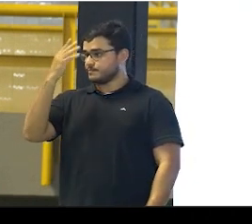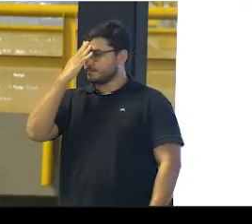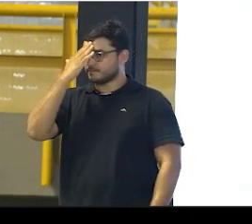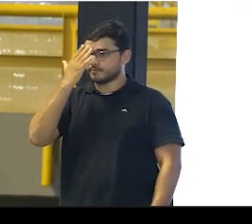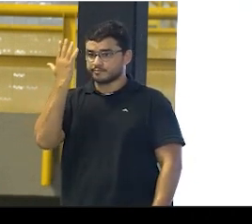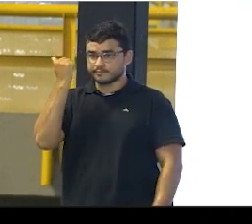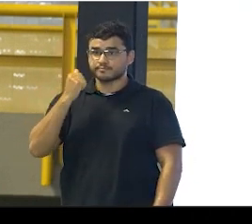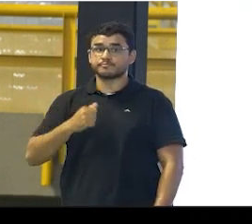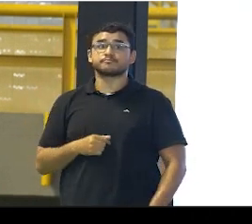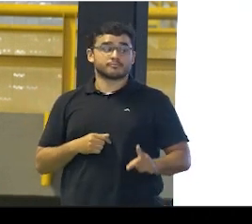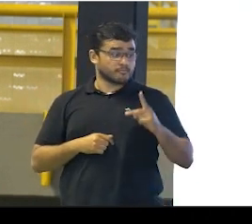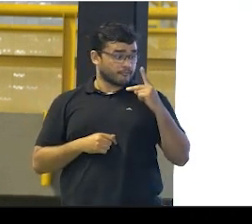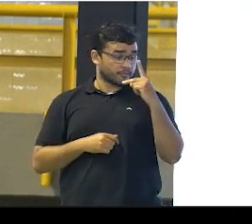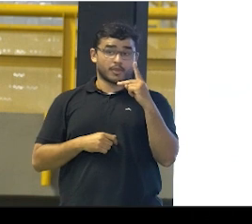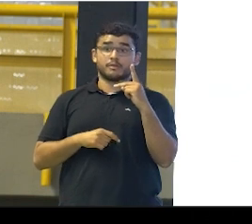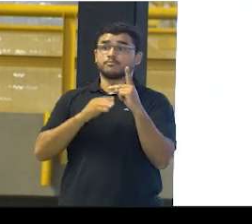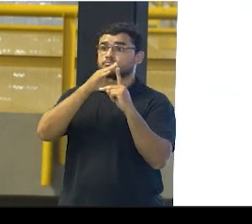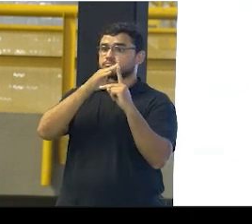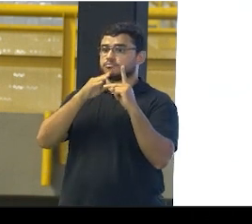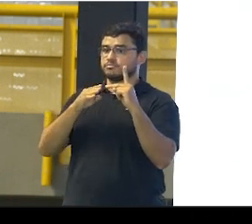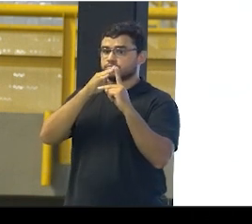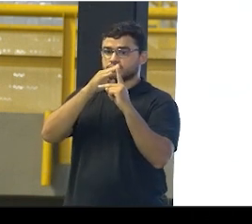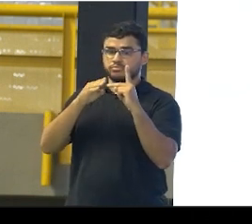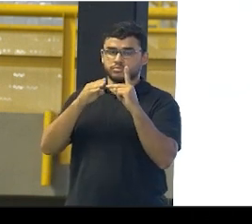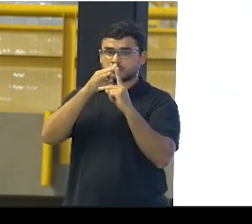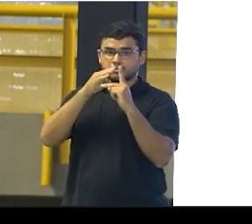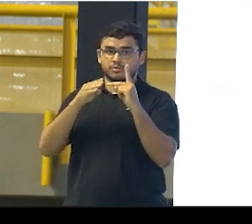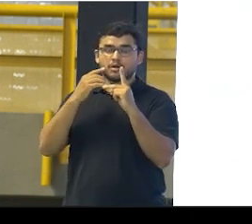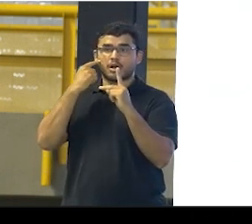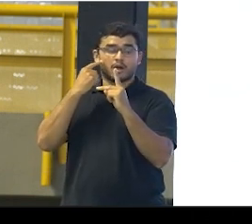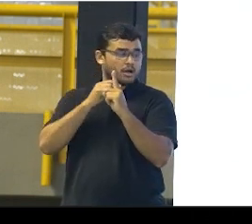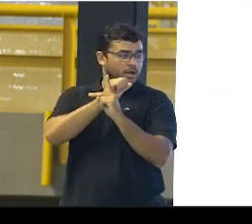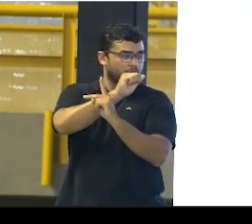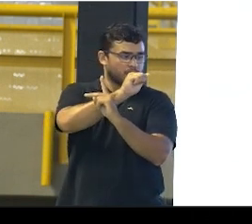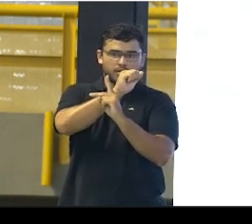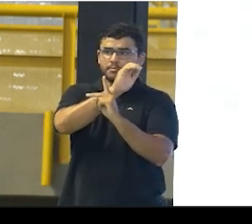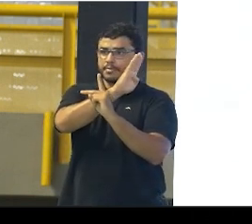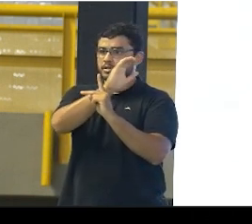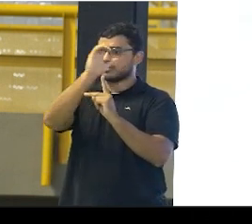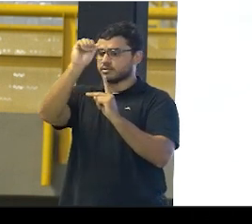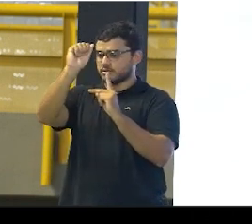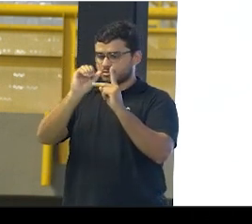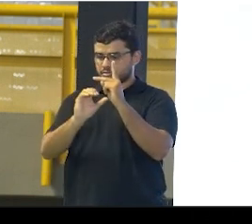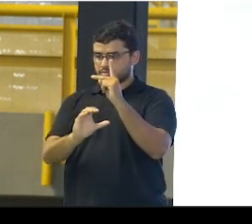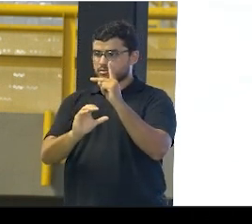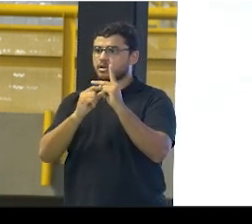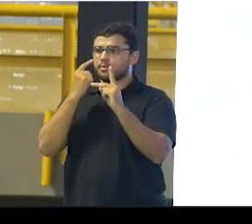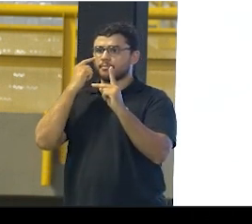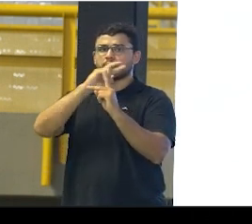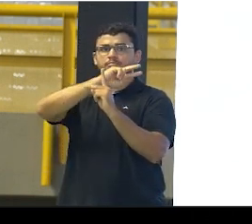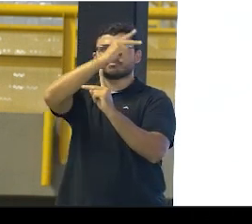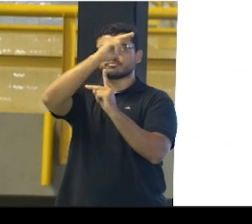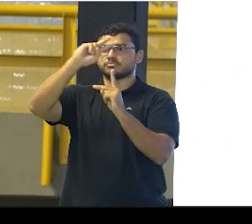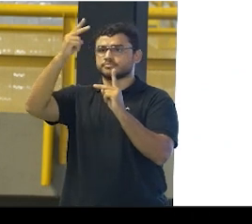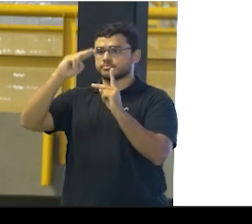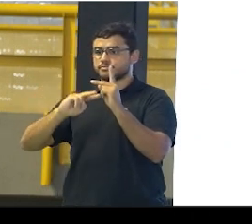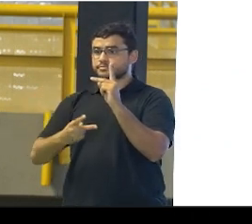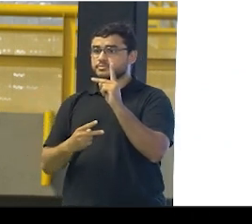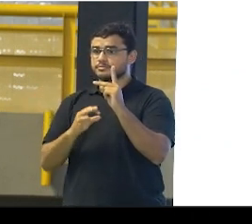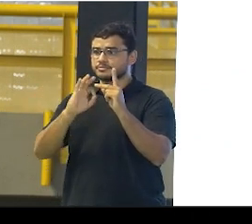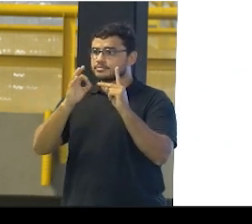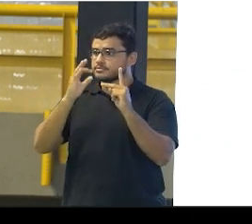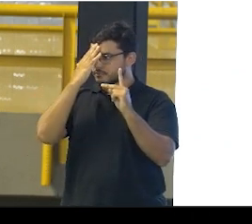Cateto ao quadrado mais cateto ao quadrado. Eu vou pegar a hipotenusa, é sempre esse lado